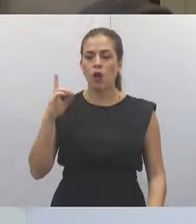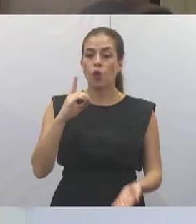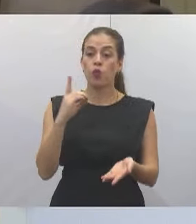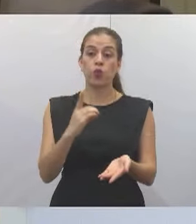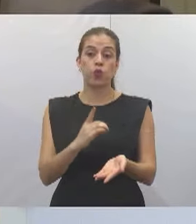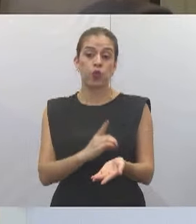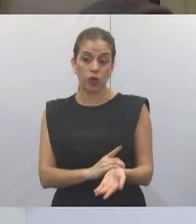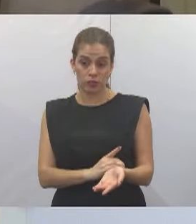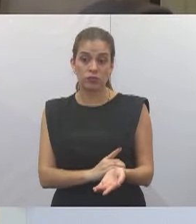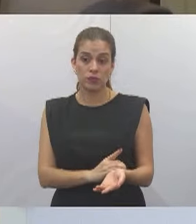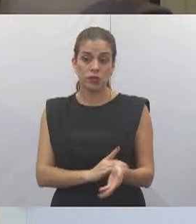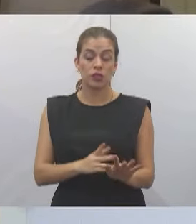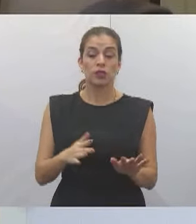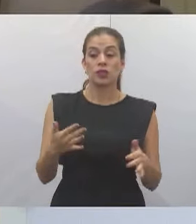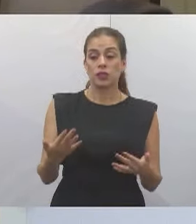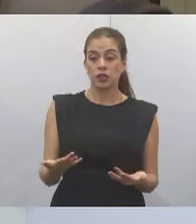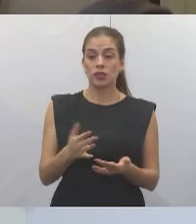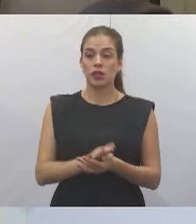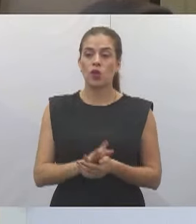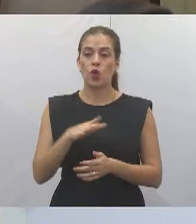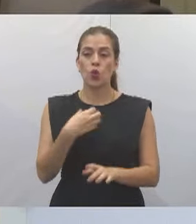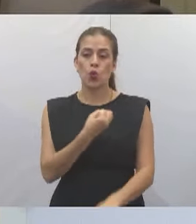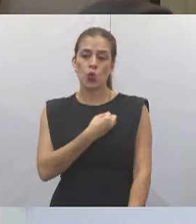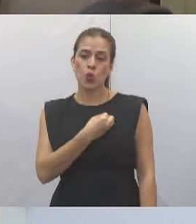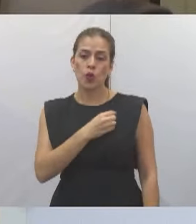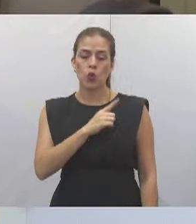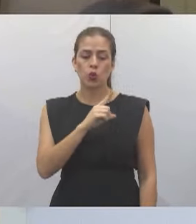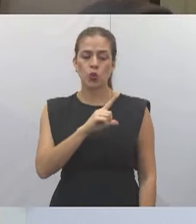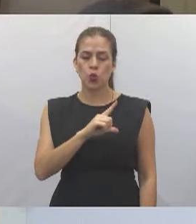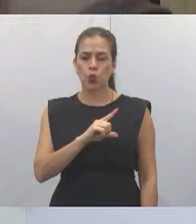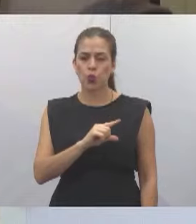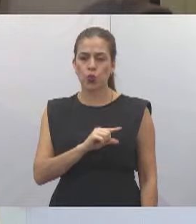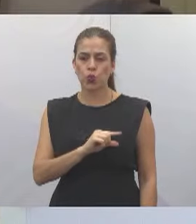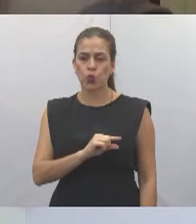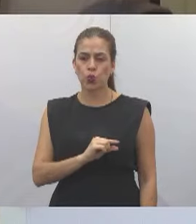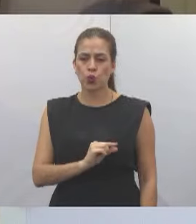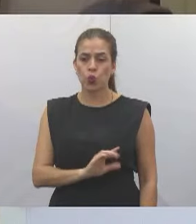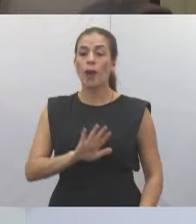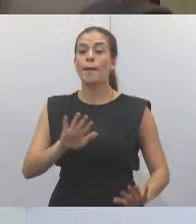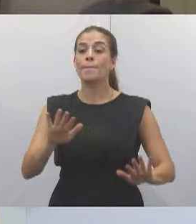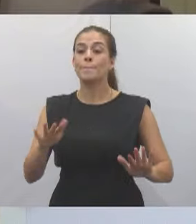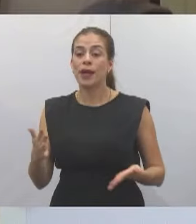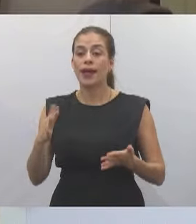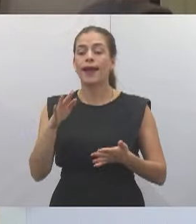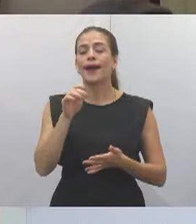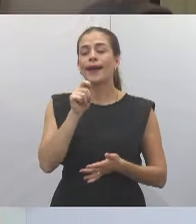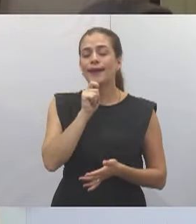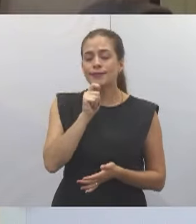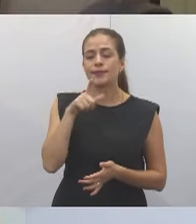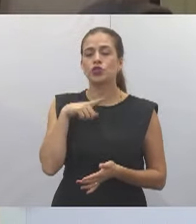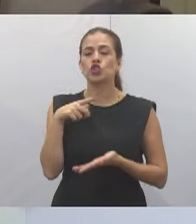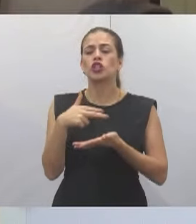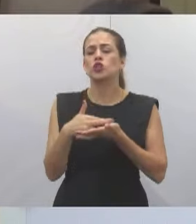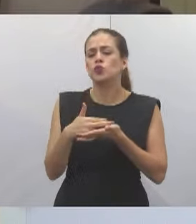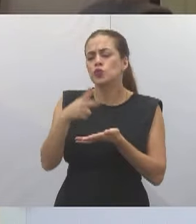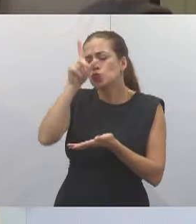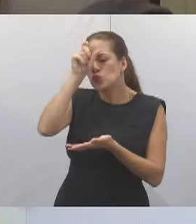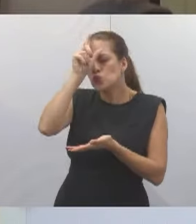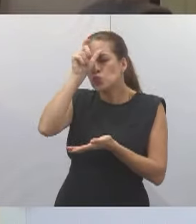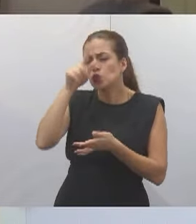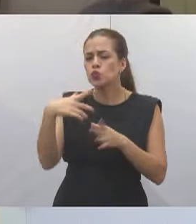dengue, já com os números em queda, porém ainda com muita internação, muito atendimento de